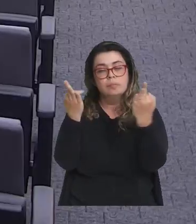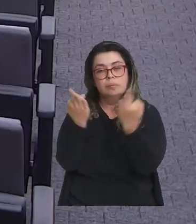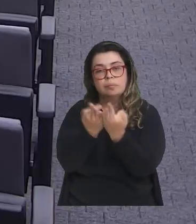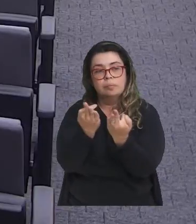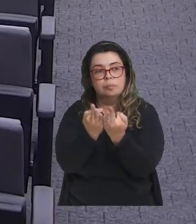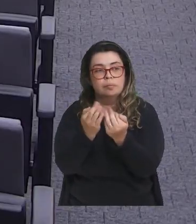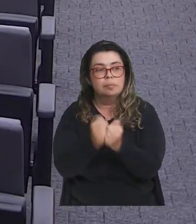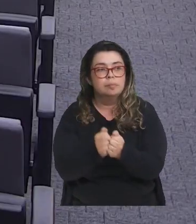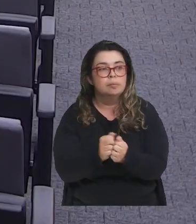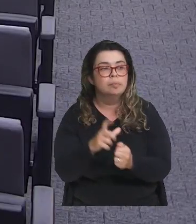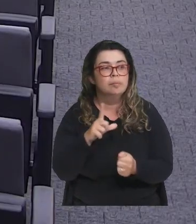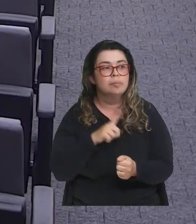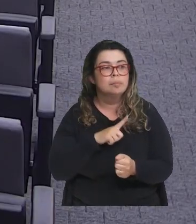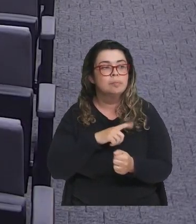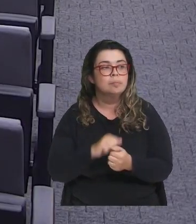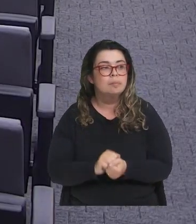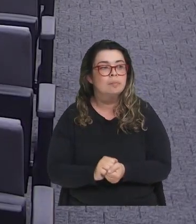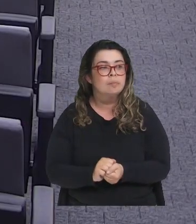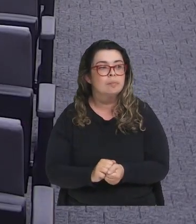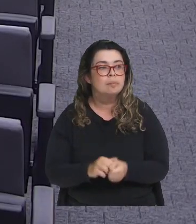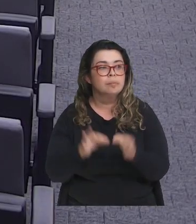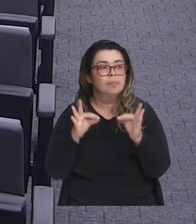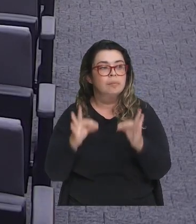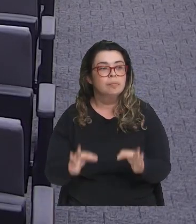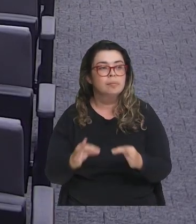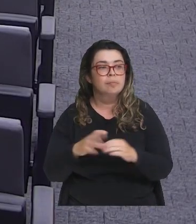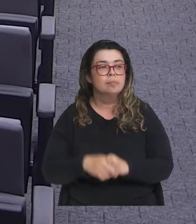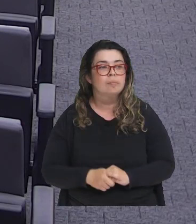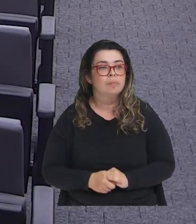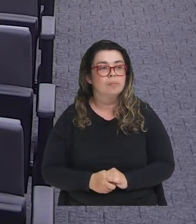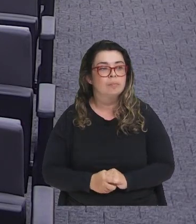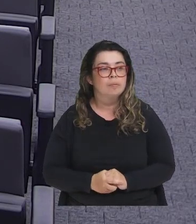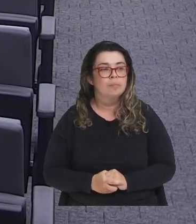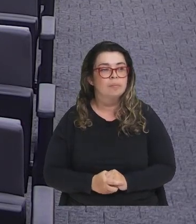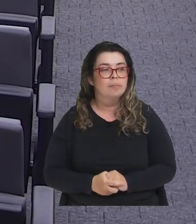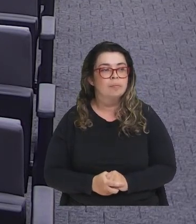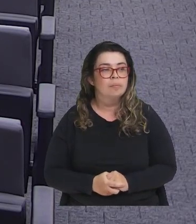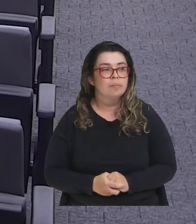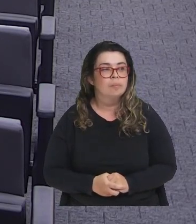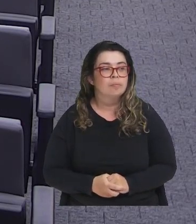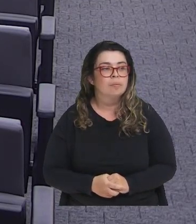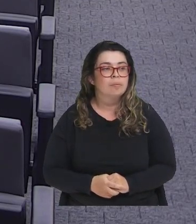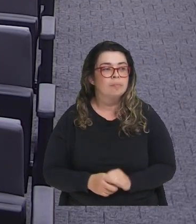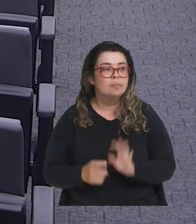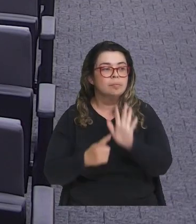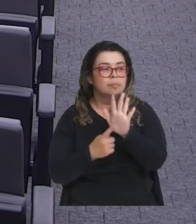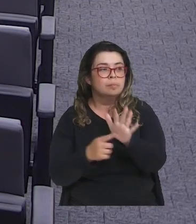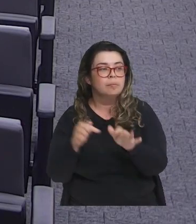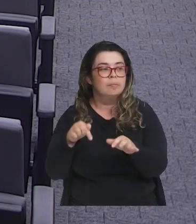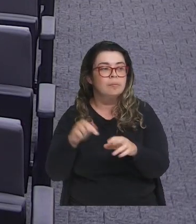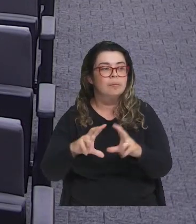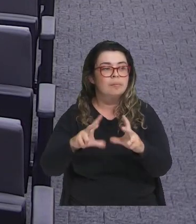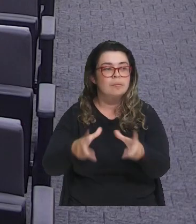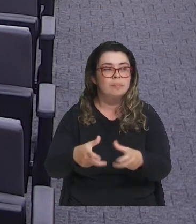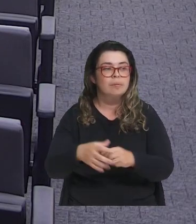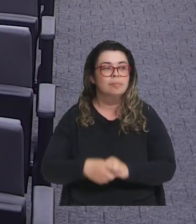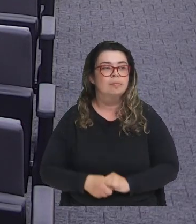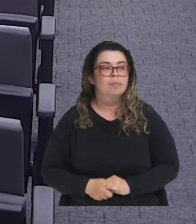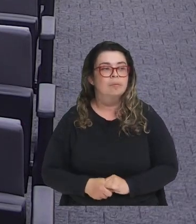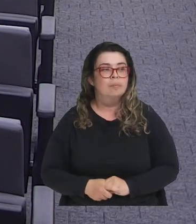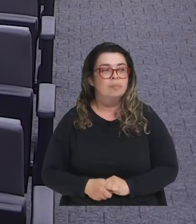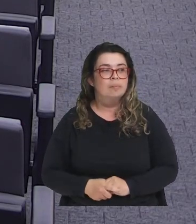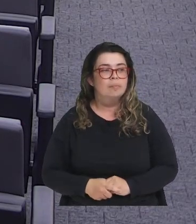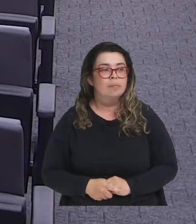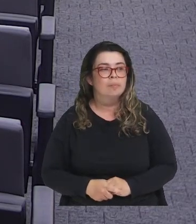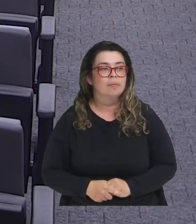têm, eu tenho certeza que, com o afinco que vocês demonstraram nessa Casa de Leis aqui, muitas